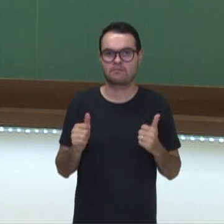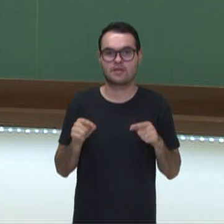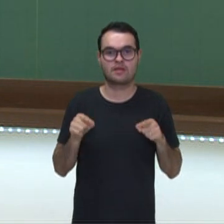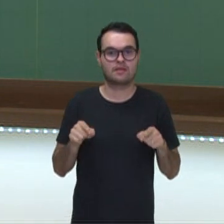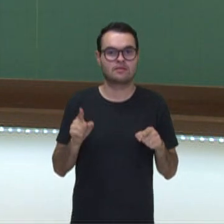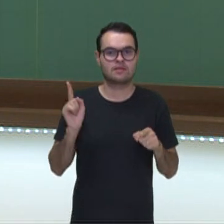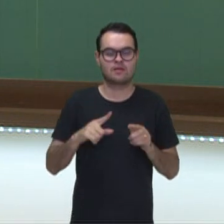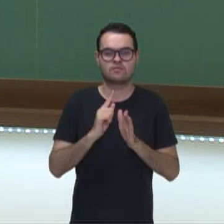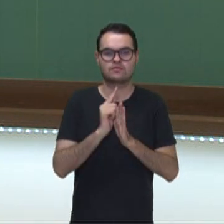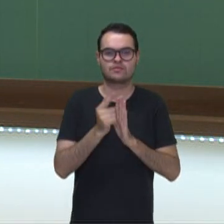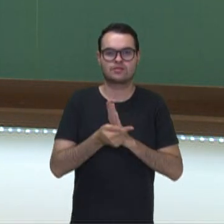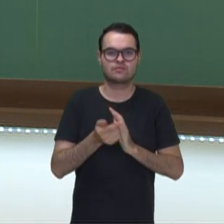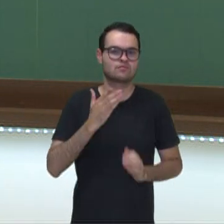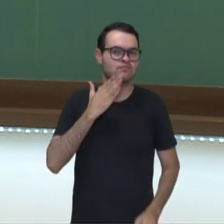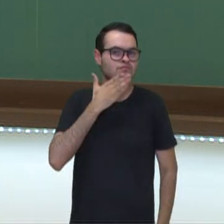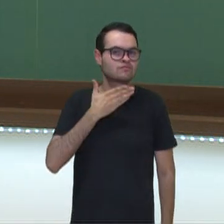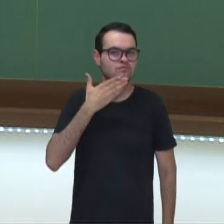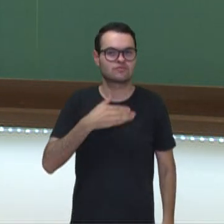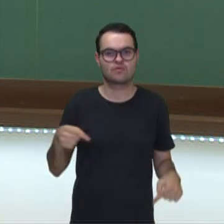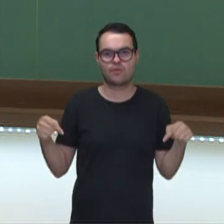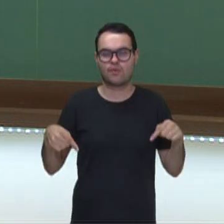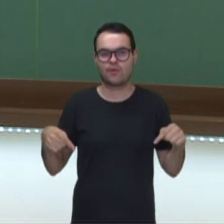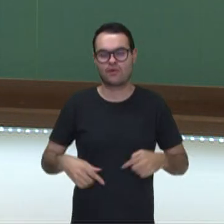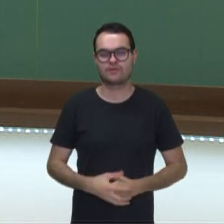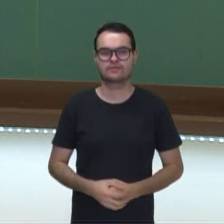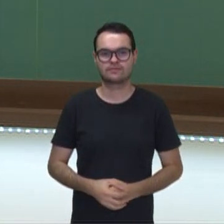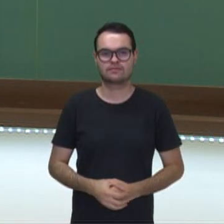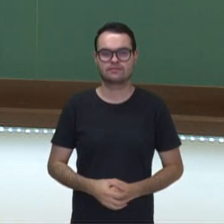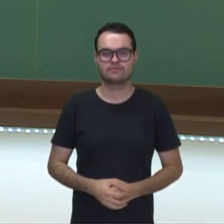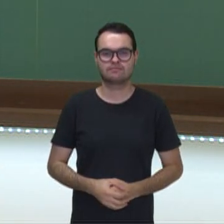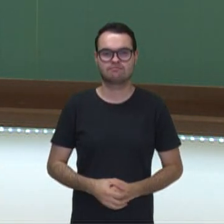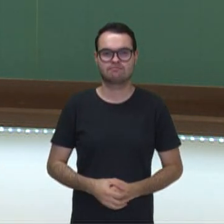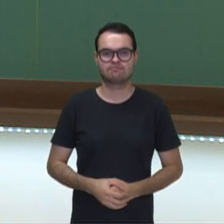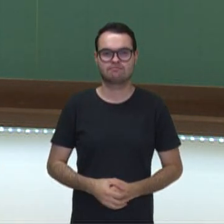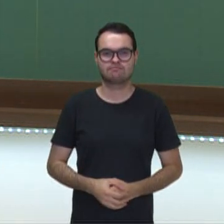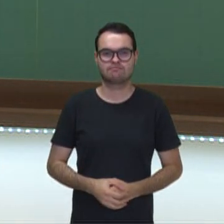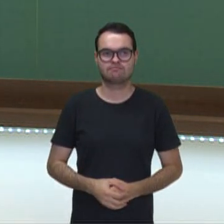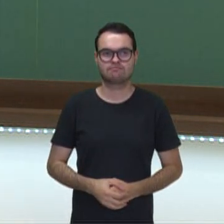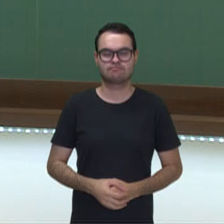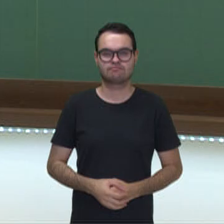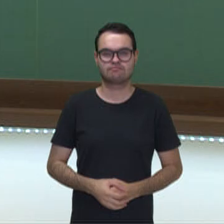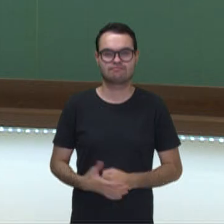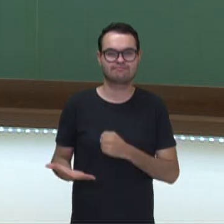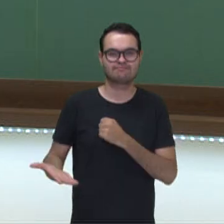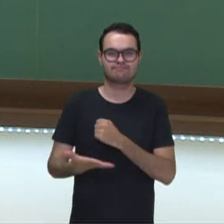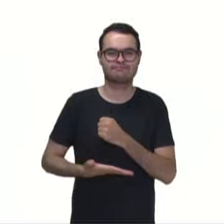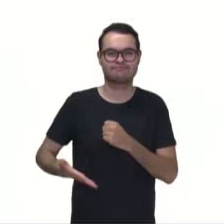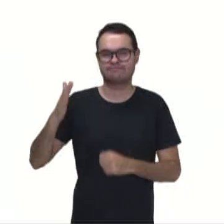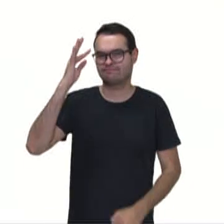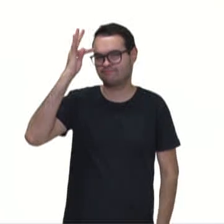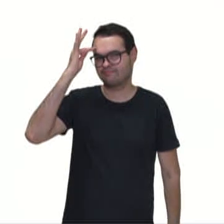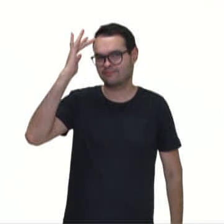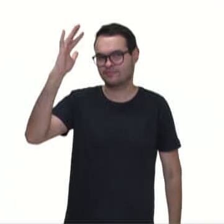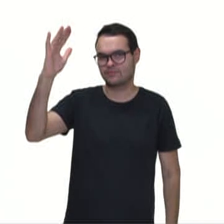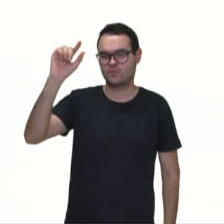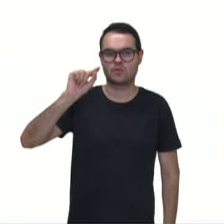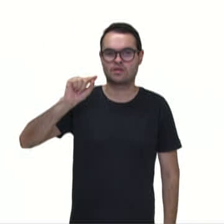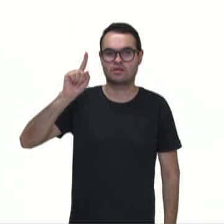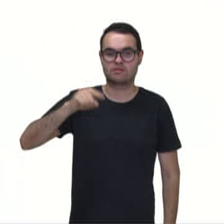do discurso de hoje. Pois bem, o princípio teórico para vocês a crônica é um